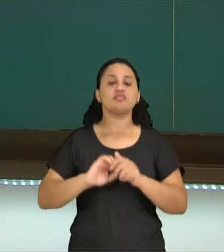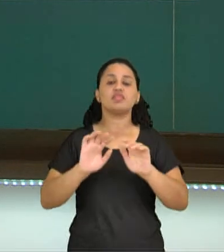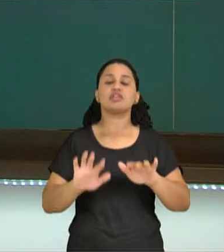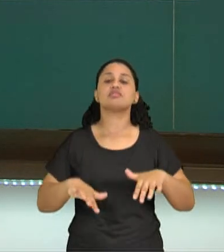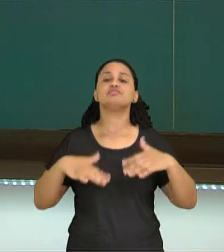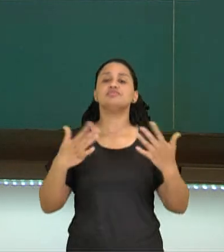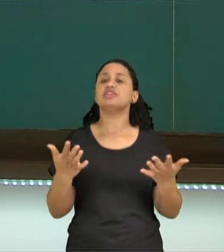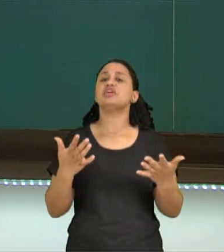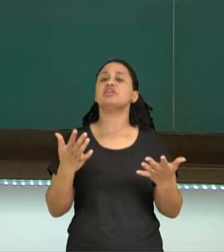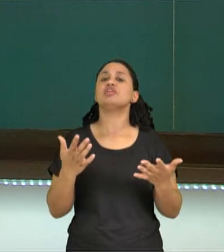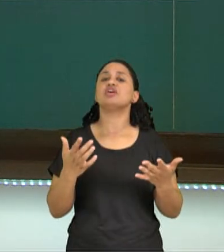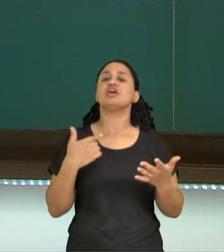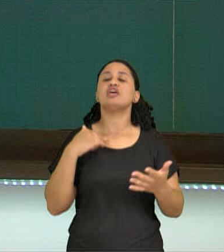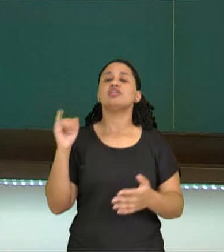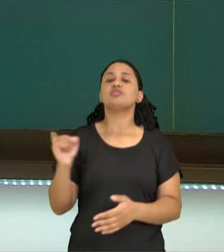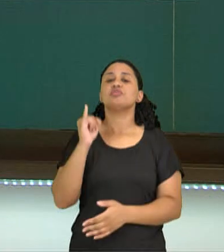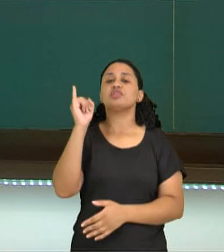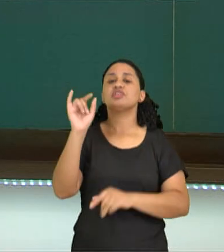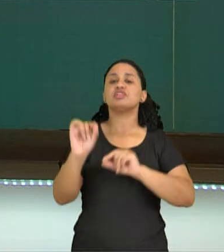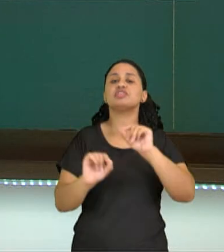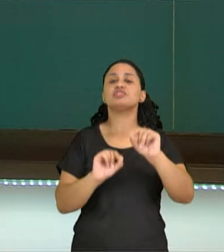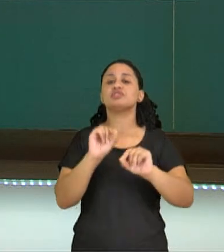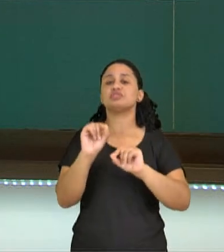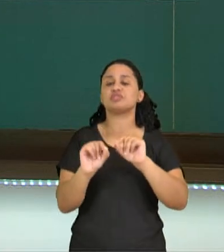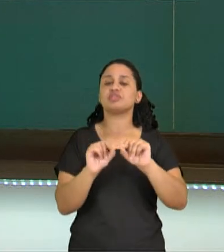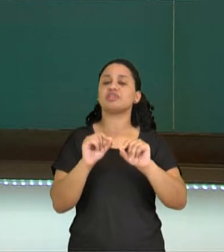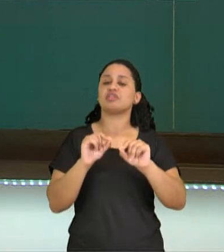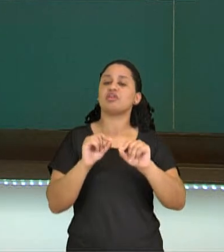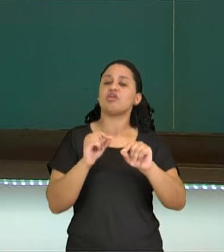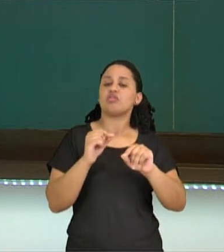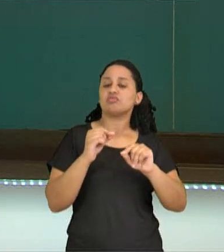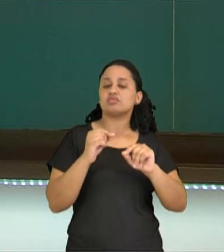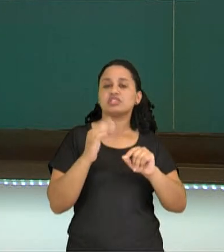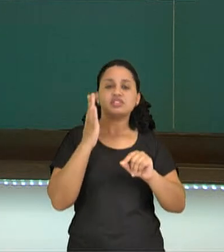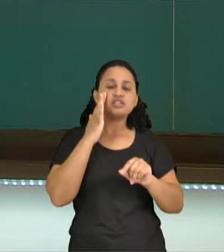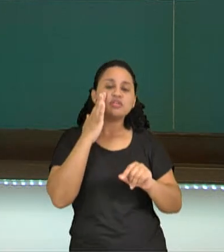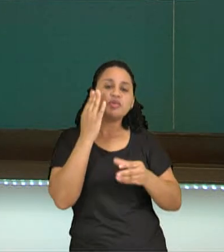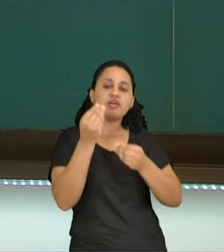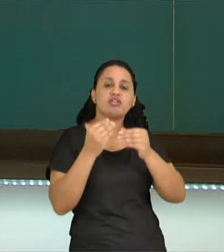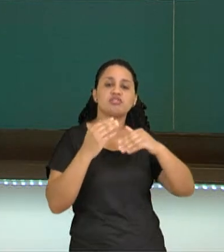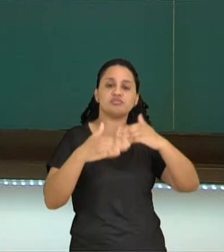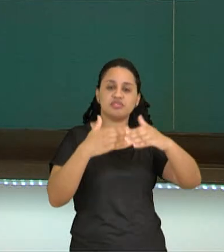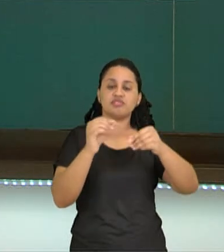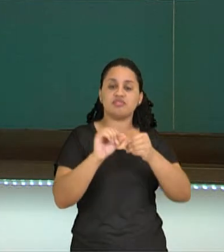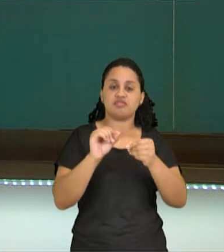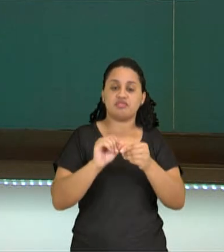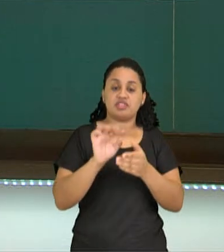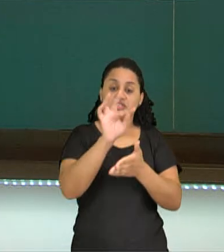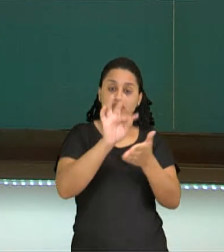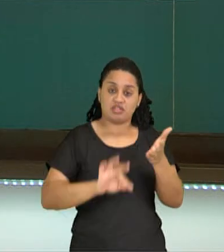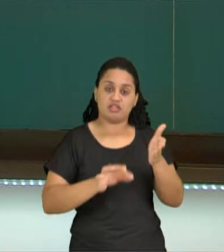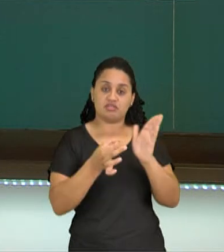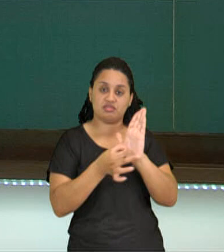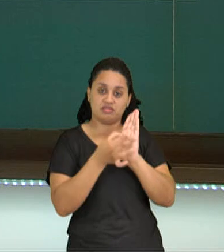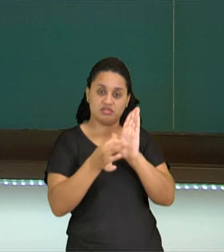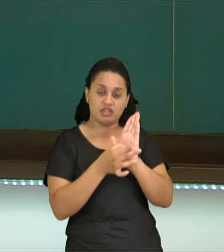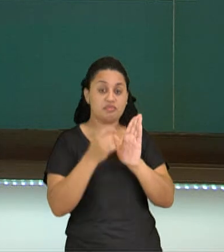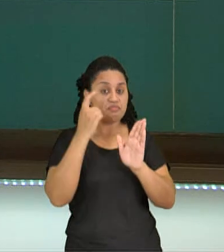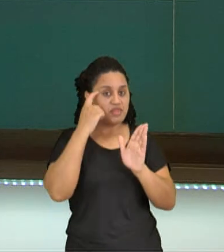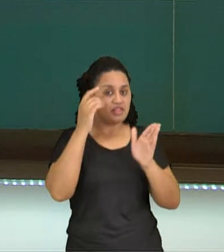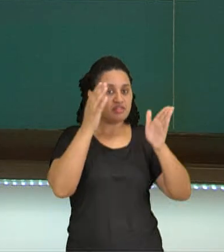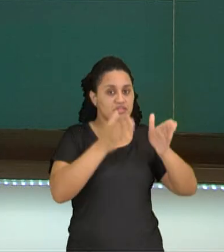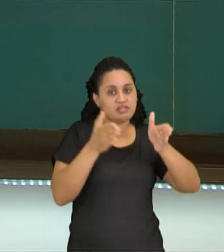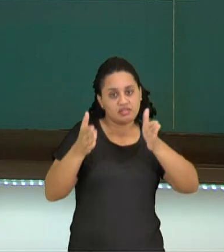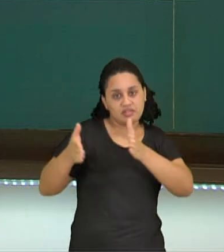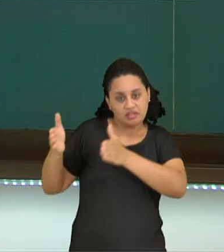Então, pessoal, muito importante, né? A construção de um texto dissertativo argumentativo. Pensem nessas sequências